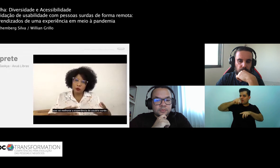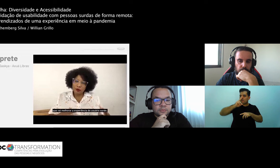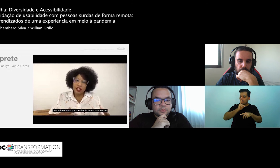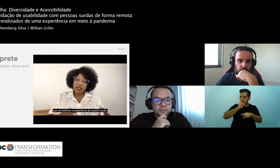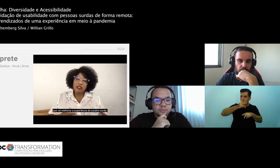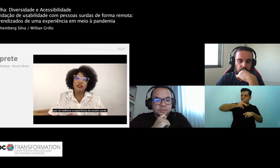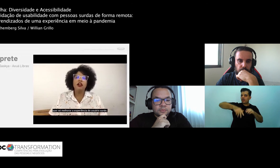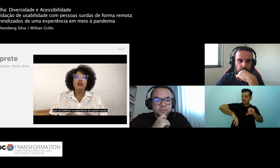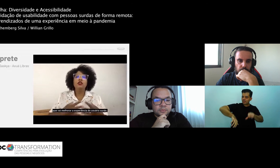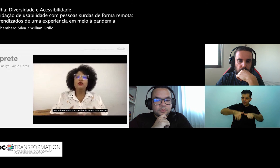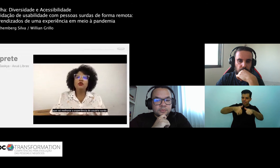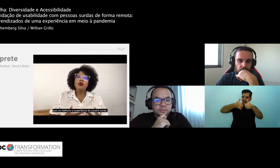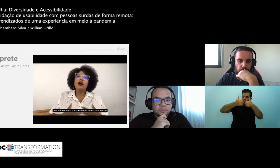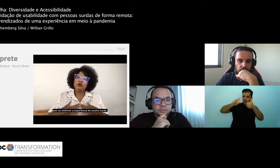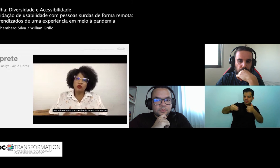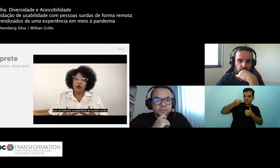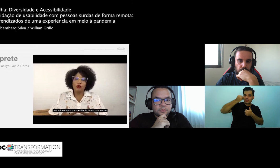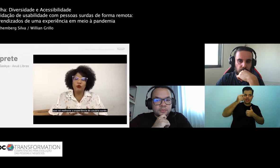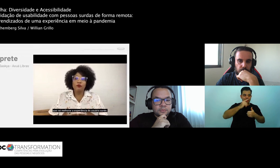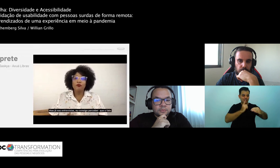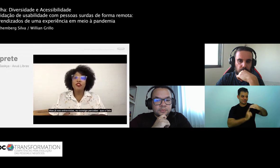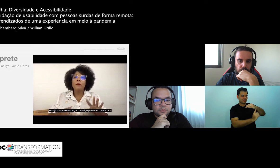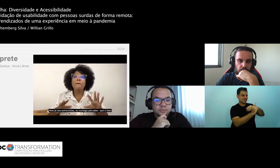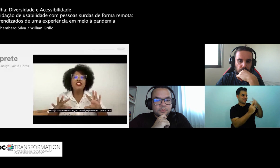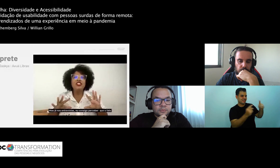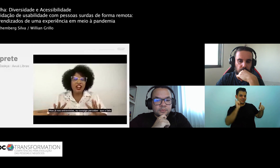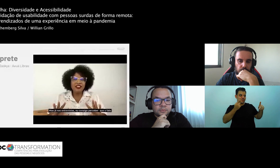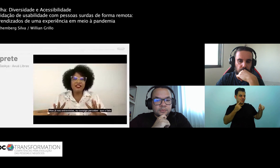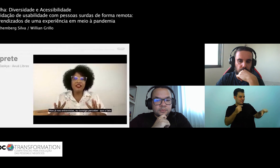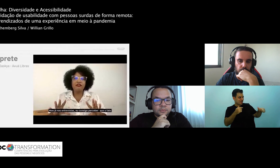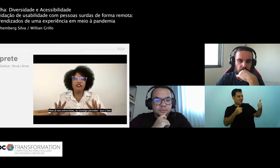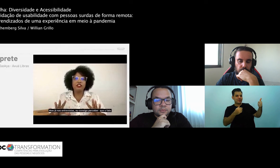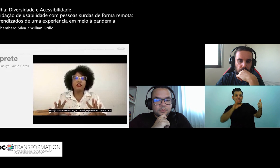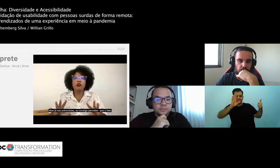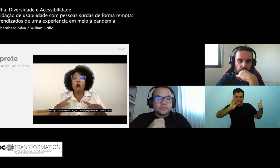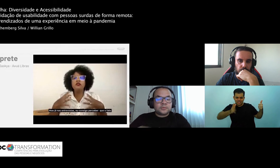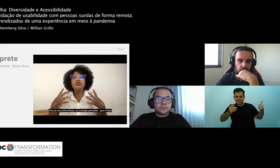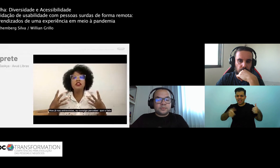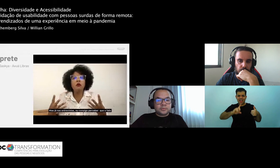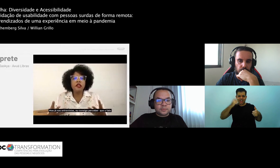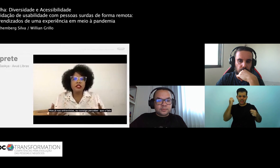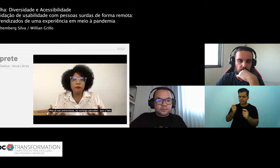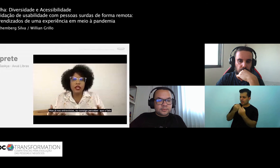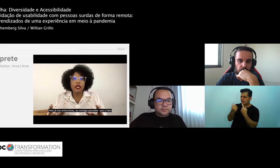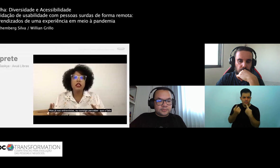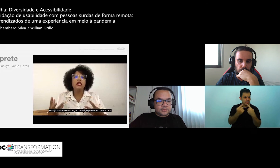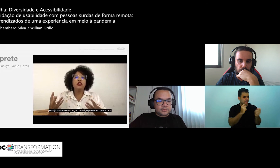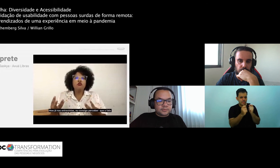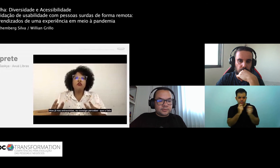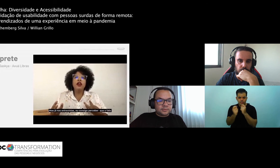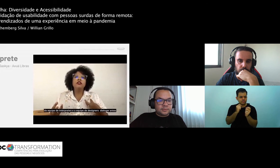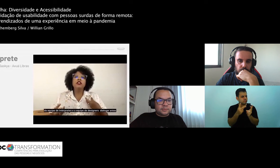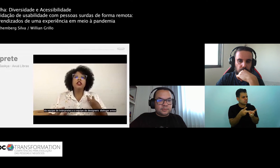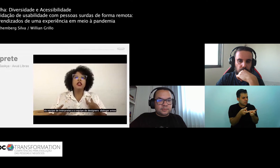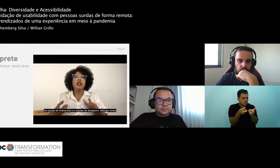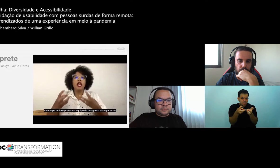melhorar a experiência do usuário surdo. Mas já nas entrevistas eu consigo perceber que